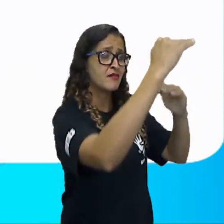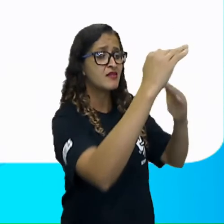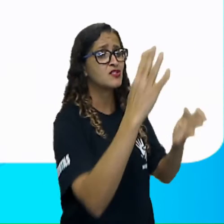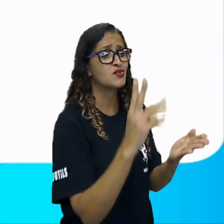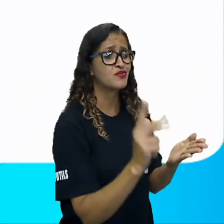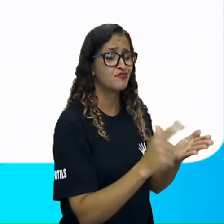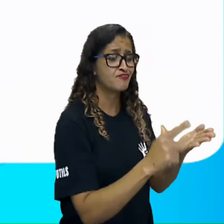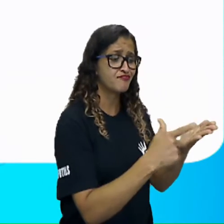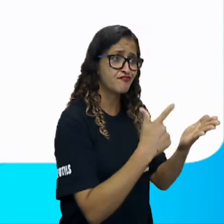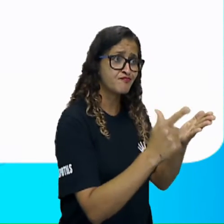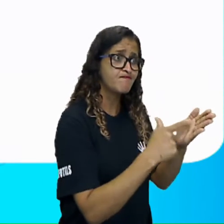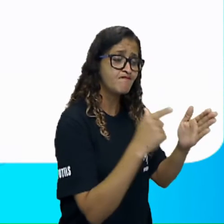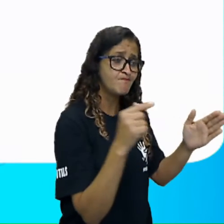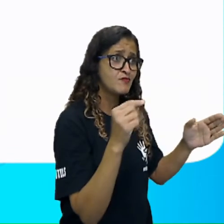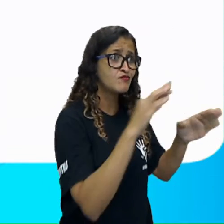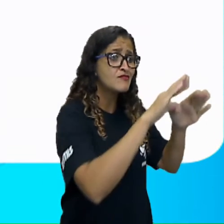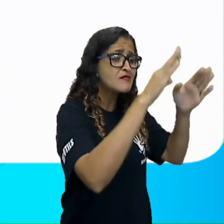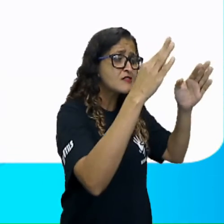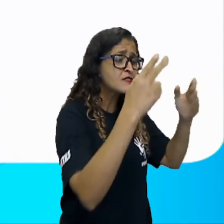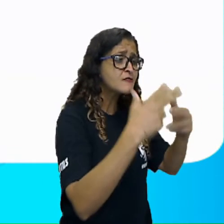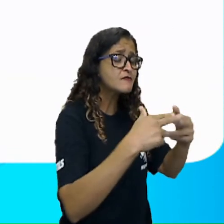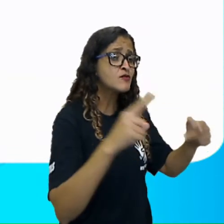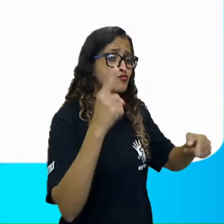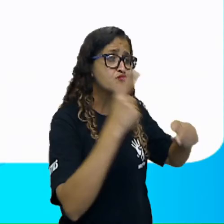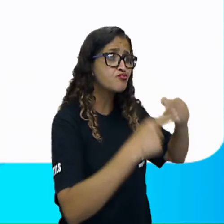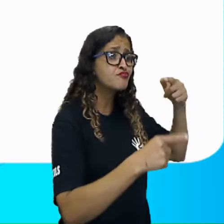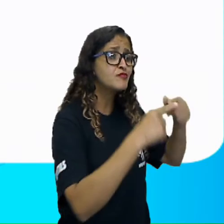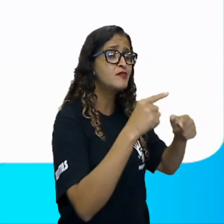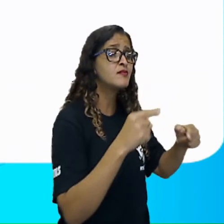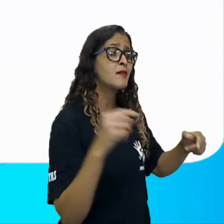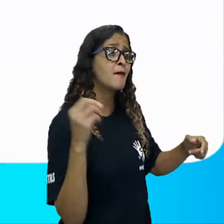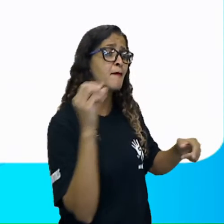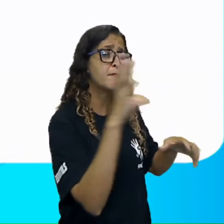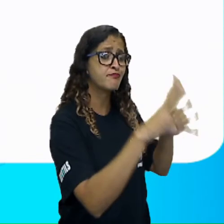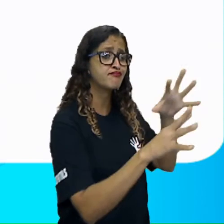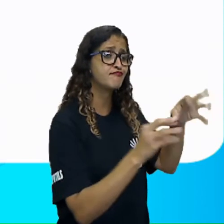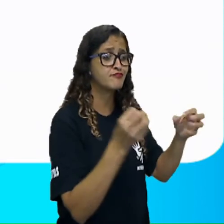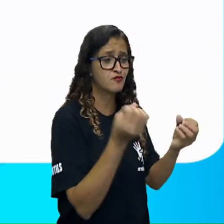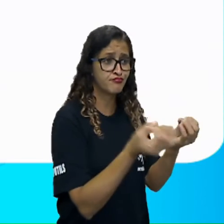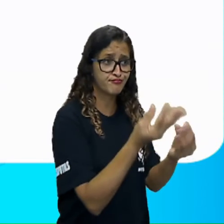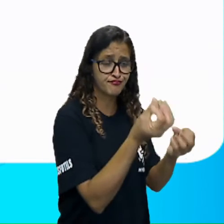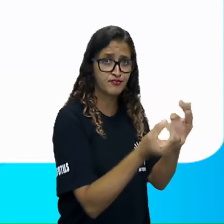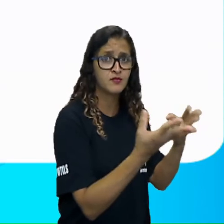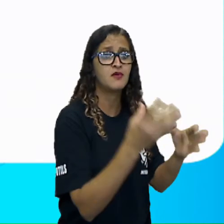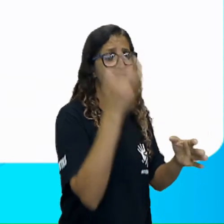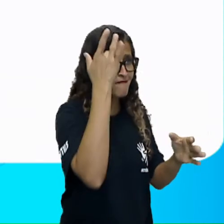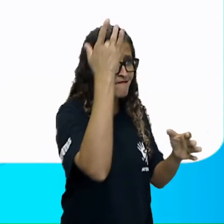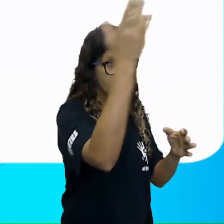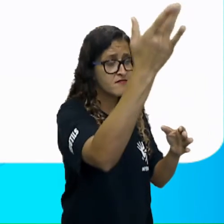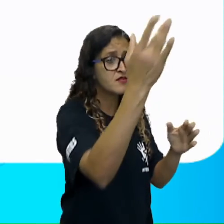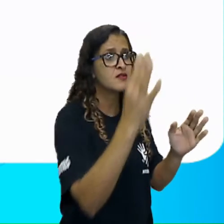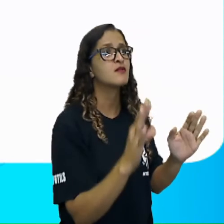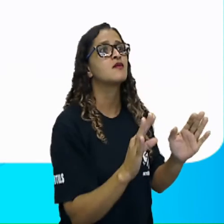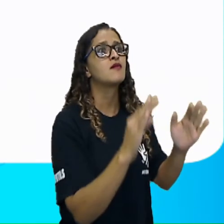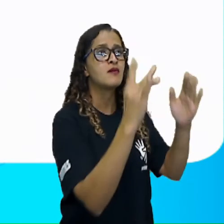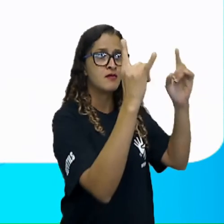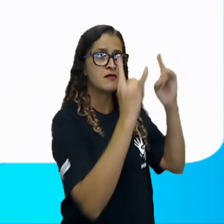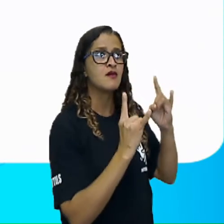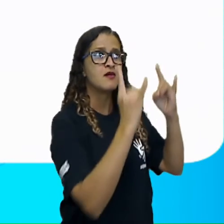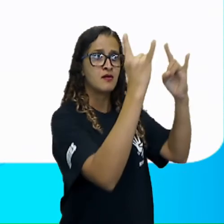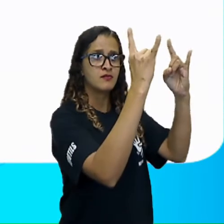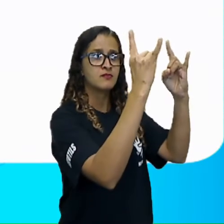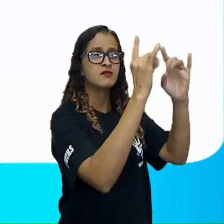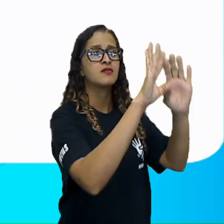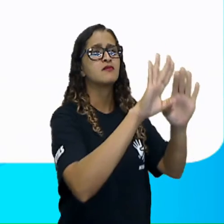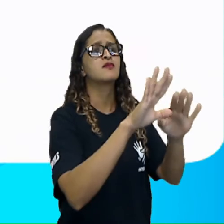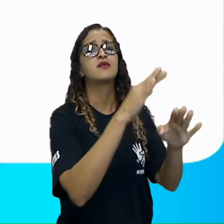em frascos com álcool e formol. O prédio continua em pé e não houve vítimas, mas os